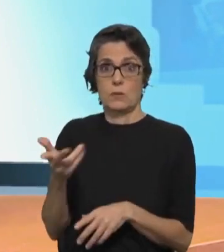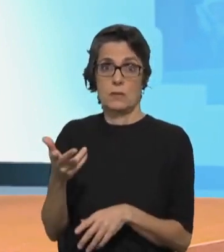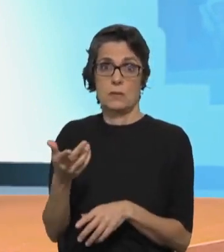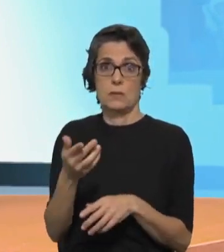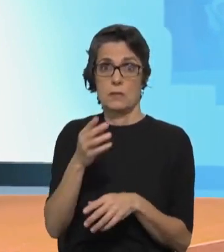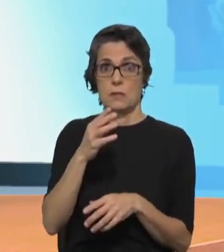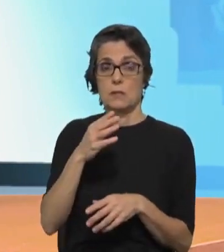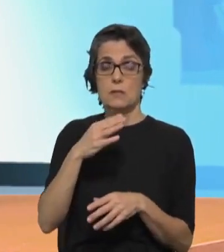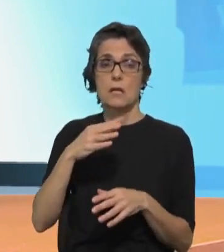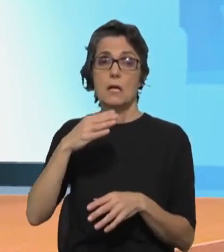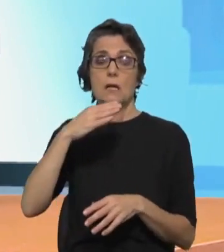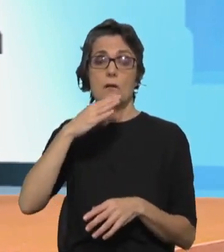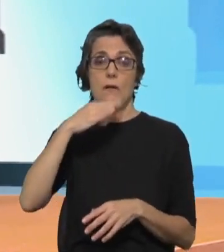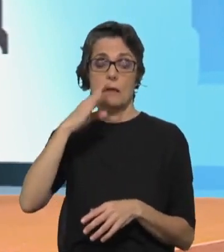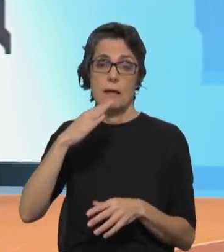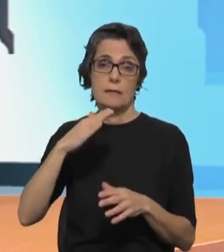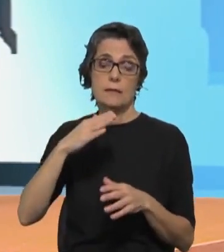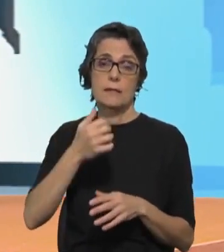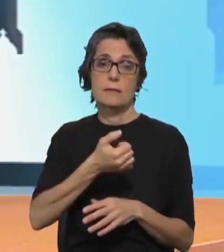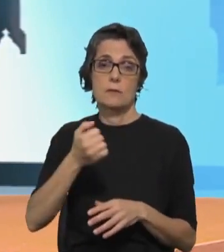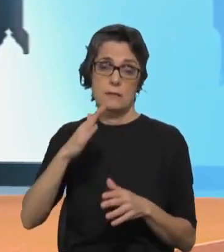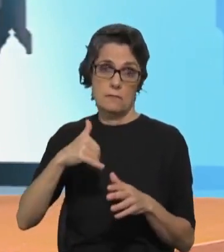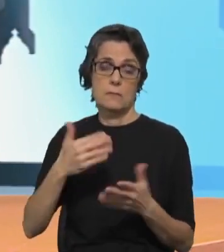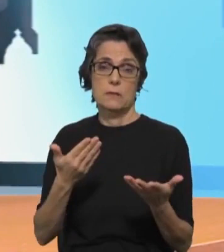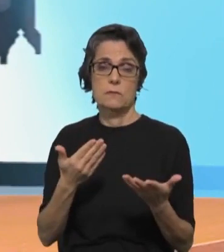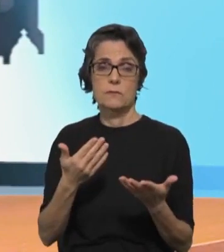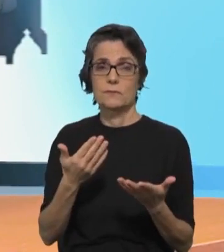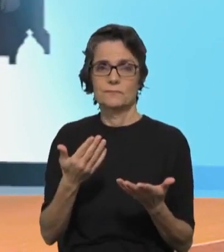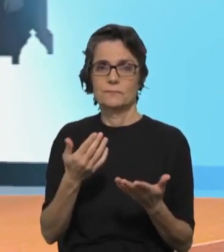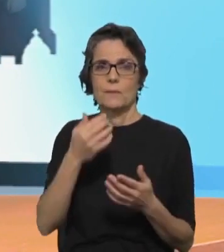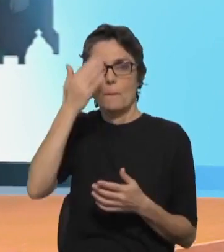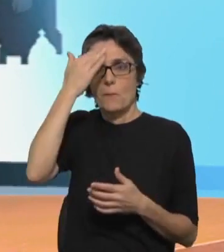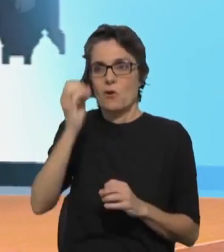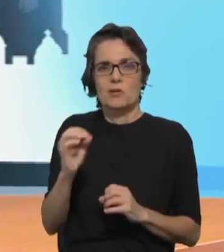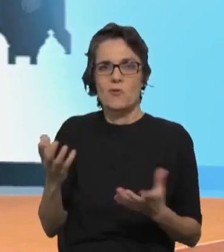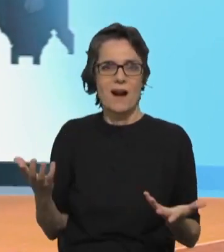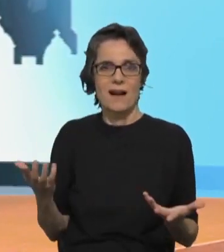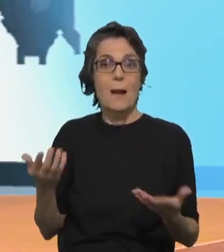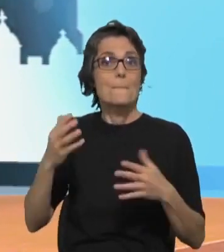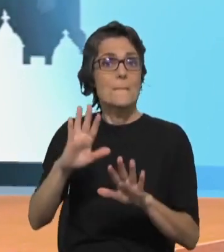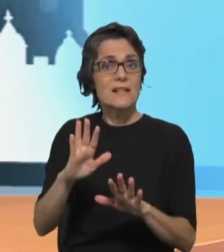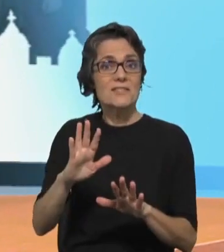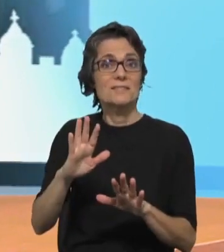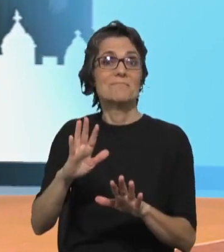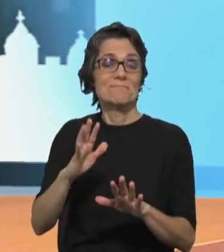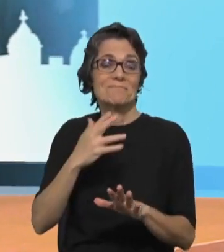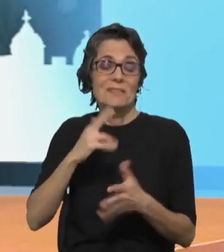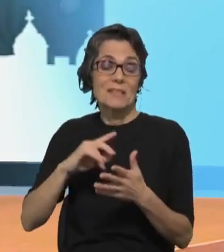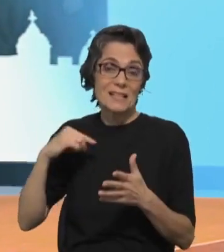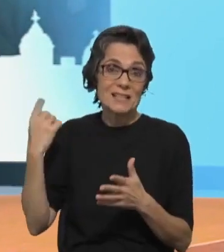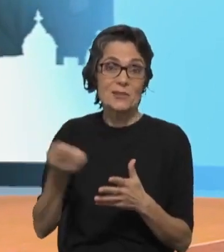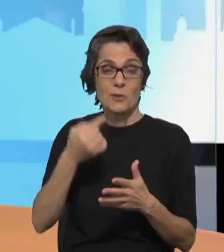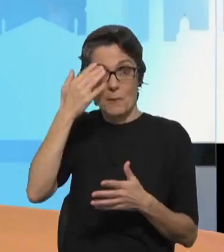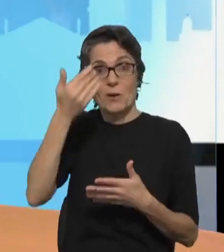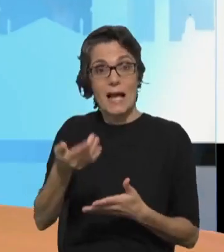de 55 anos, não terá memória dos acontecimentos do 25 de Abril. Mas, na verdade, todos temos memórias. Mas serão